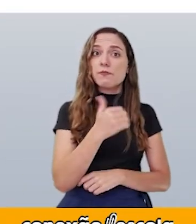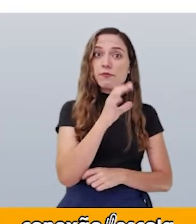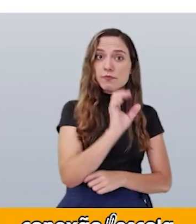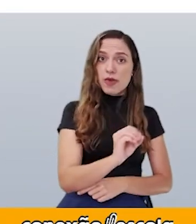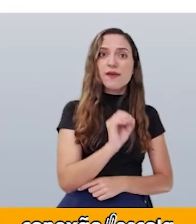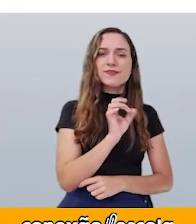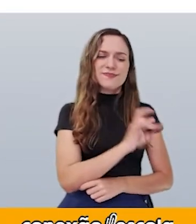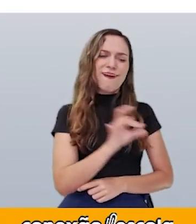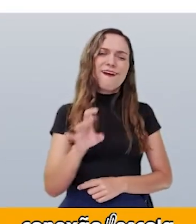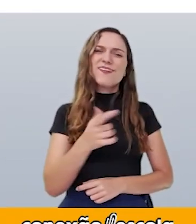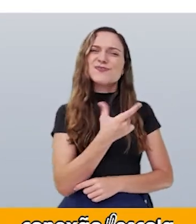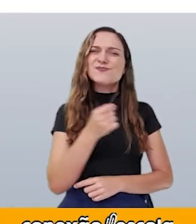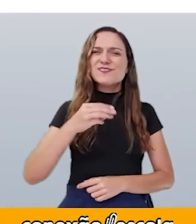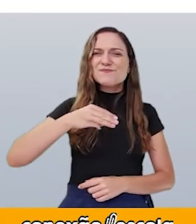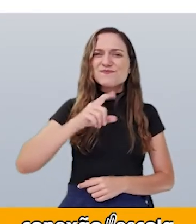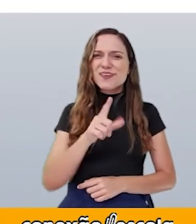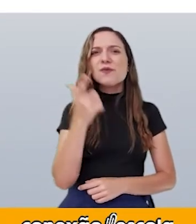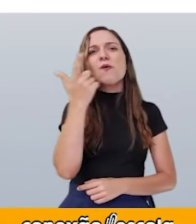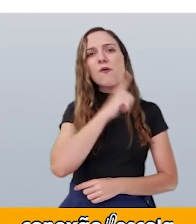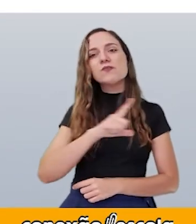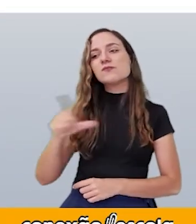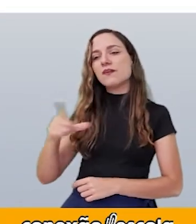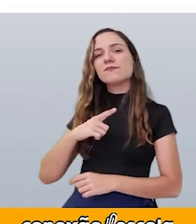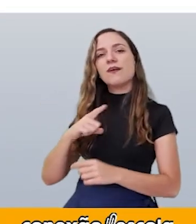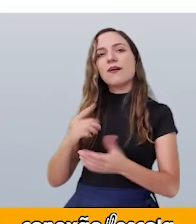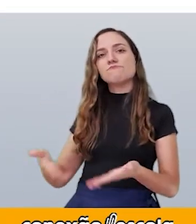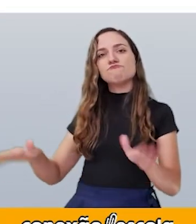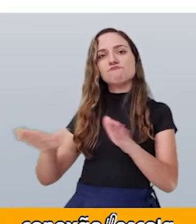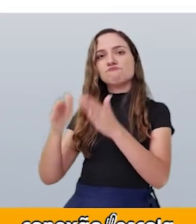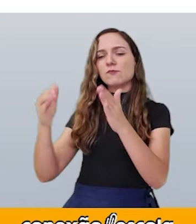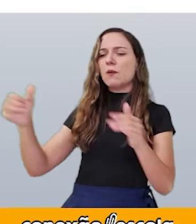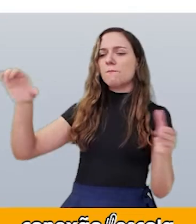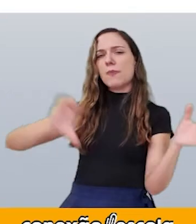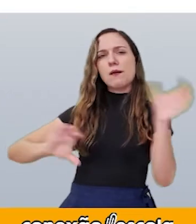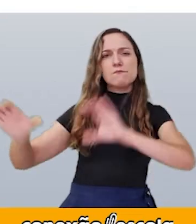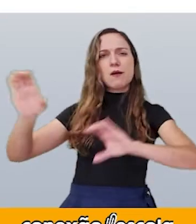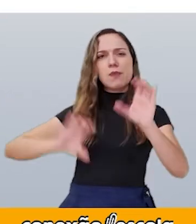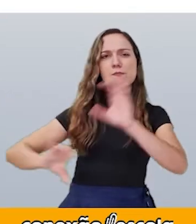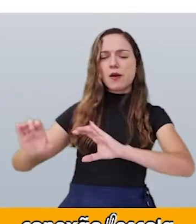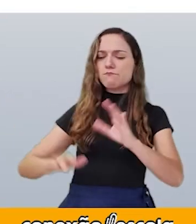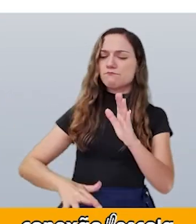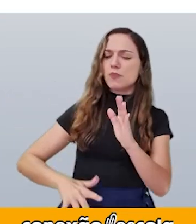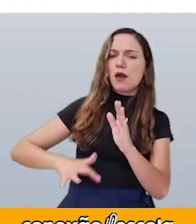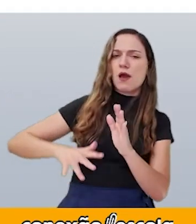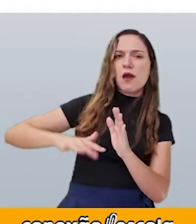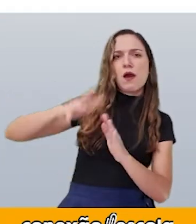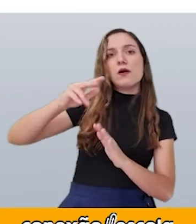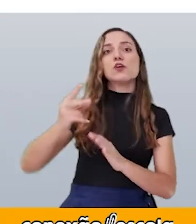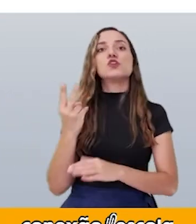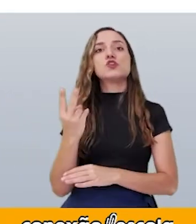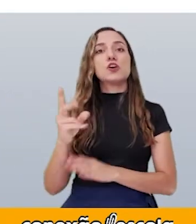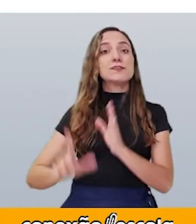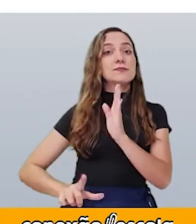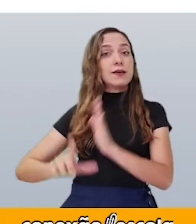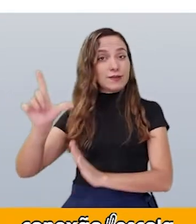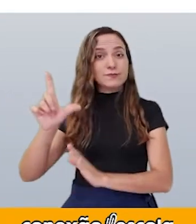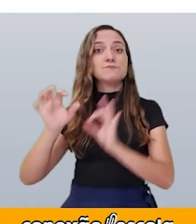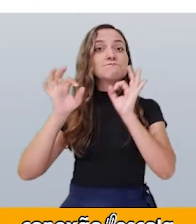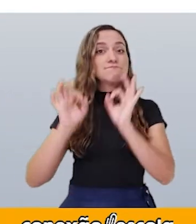ml para encher uma jarra de 2.000 mililitros, que é o mesmo que 2